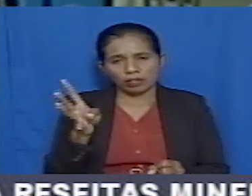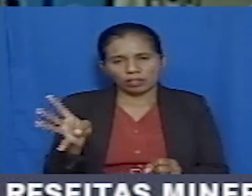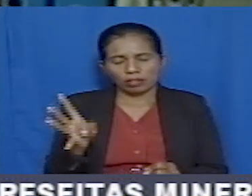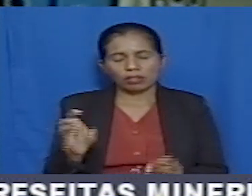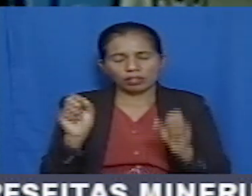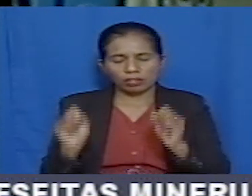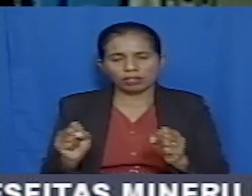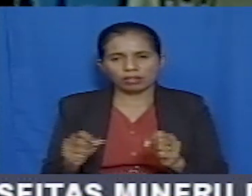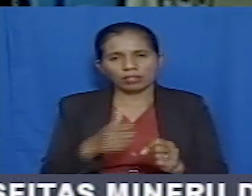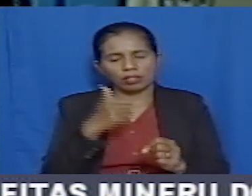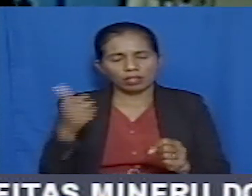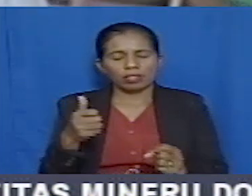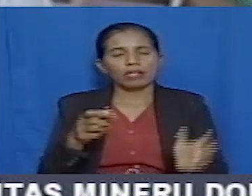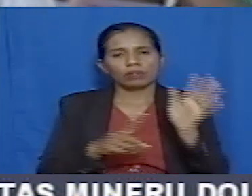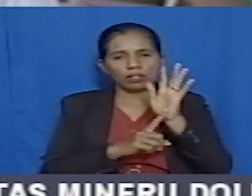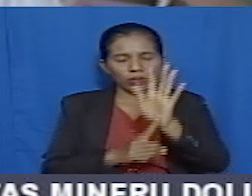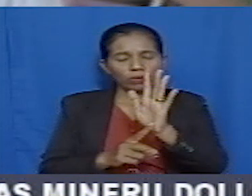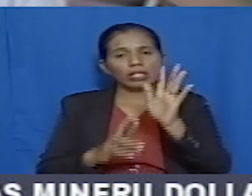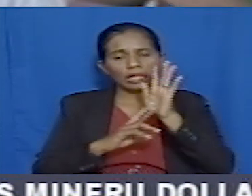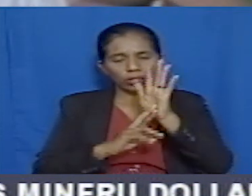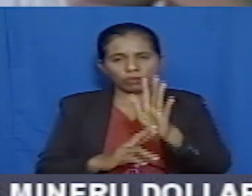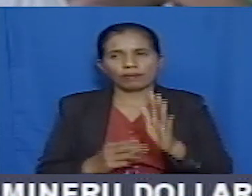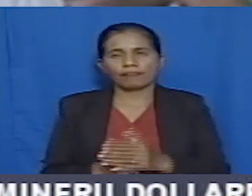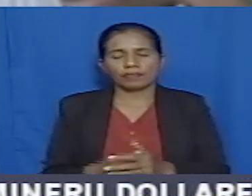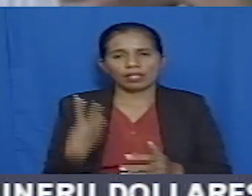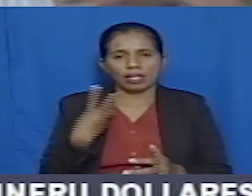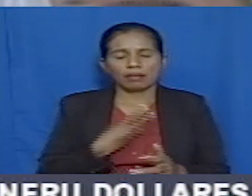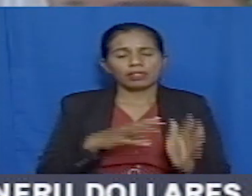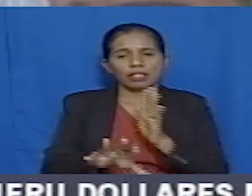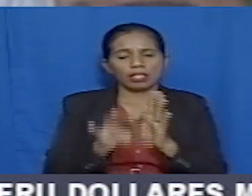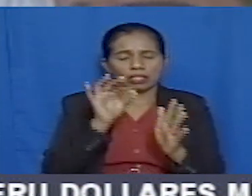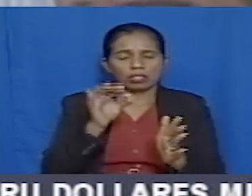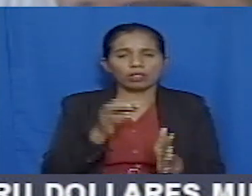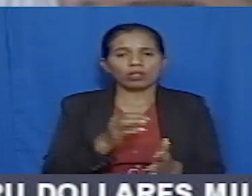se executa a foi submete relatório. Ita reta fundos, né, você